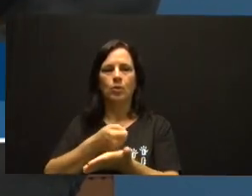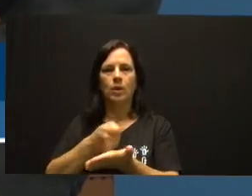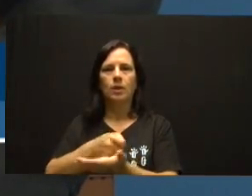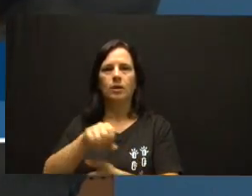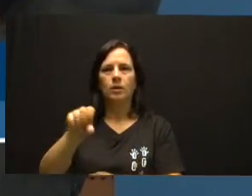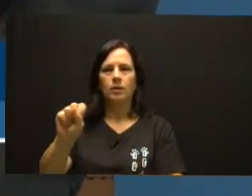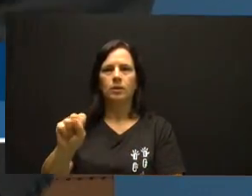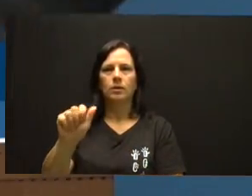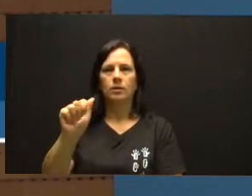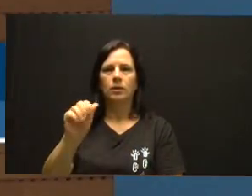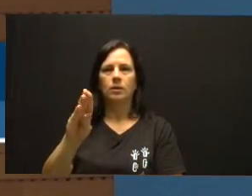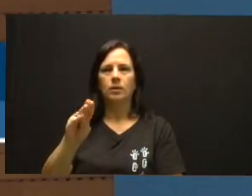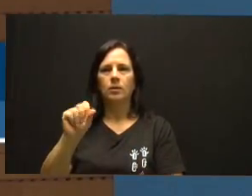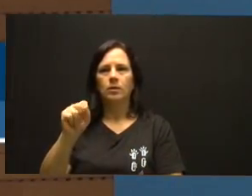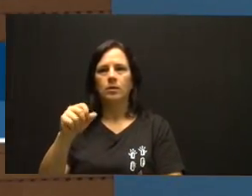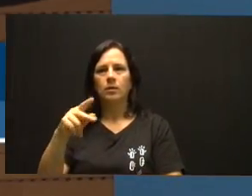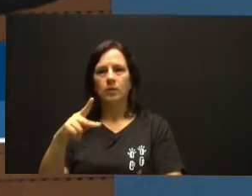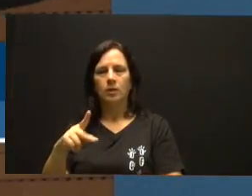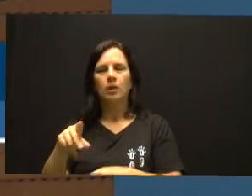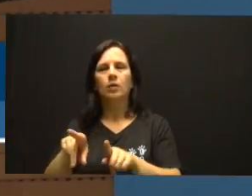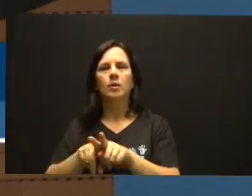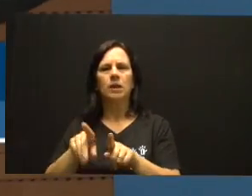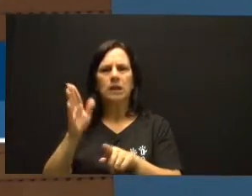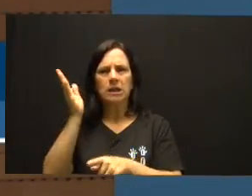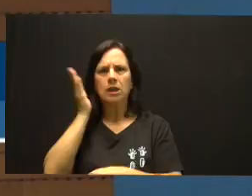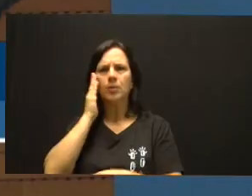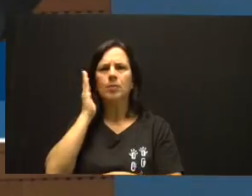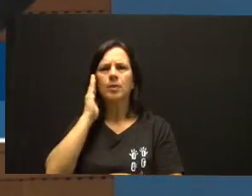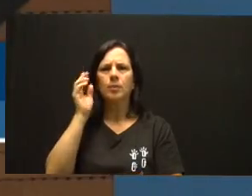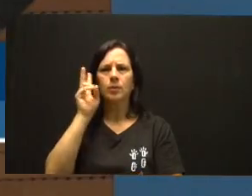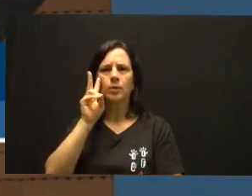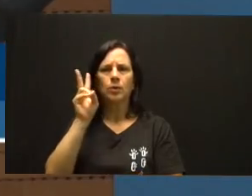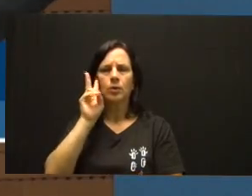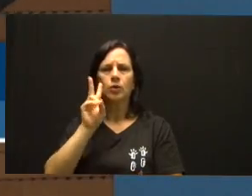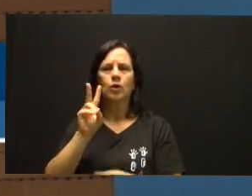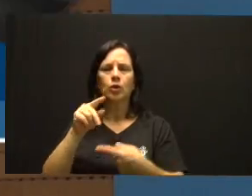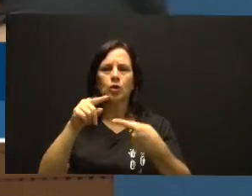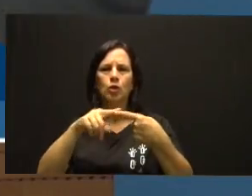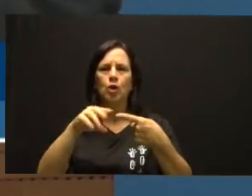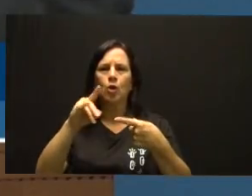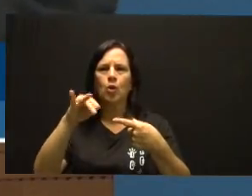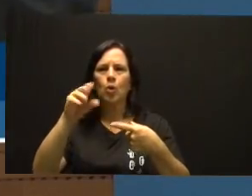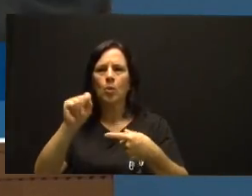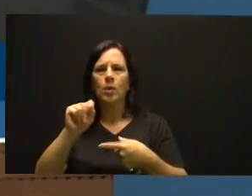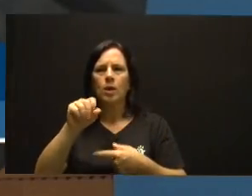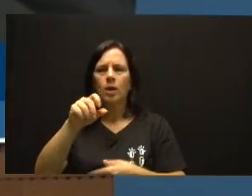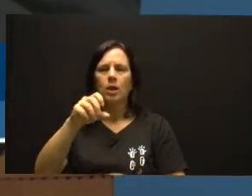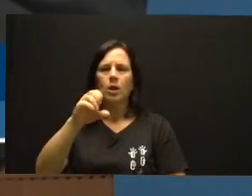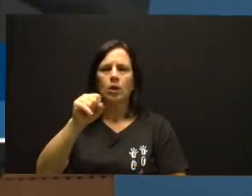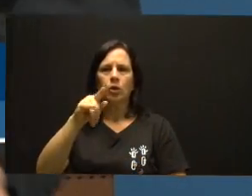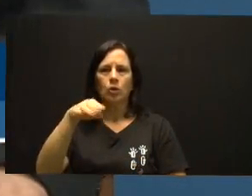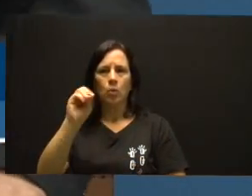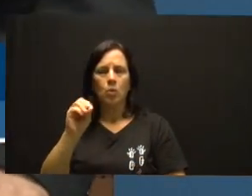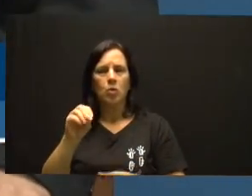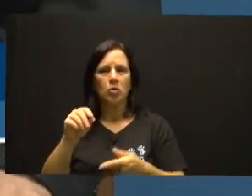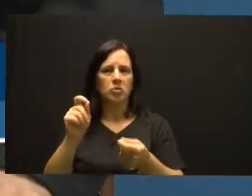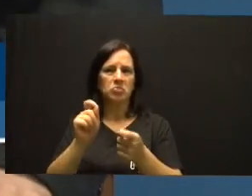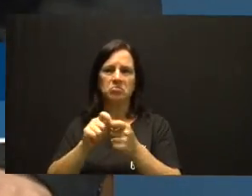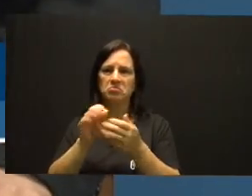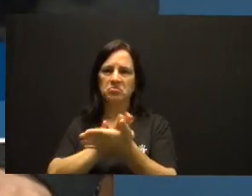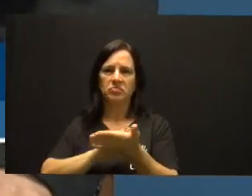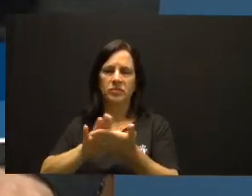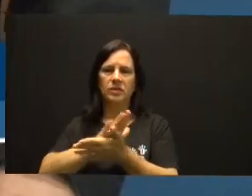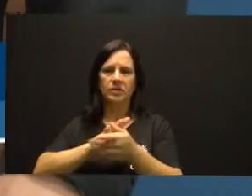multar também. Porque a gente vê histórias da Sabesp de que cobra o esgoto e, na verdade, não apresenta o trabalho. E tudo isso